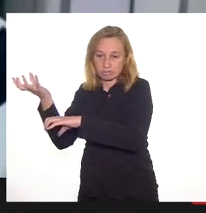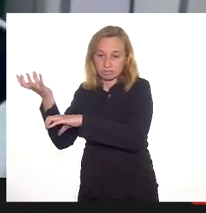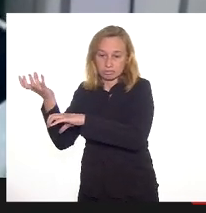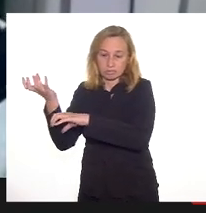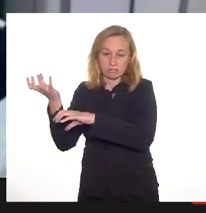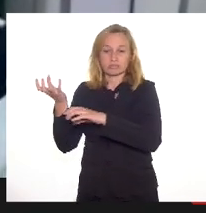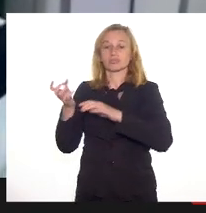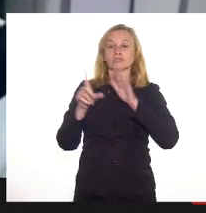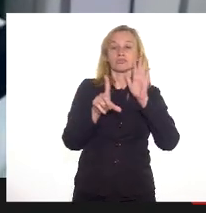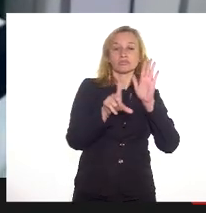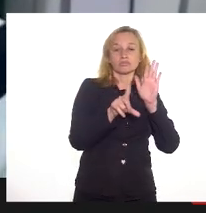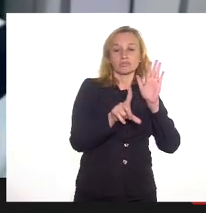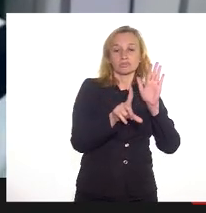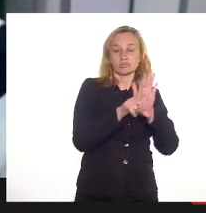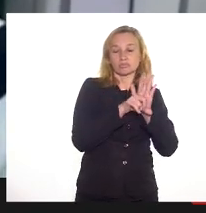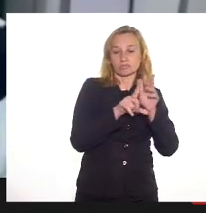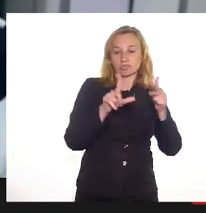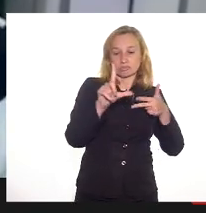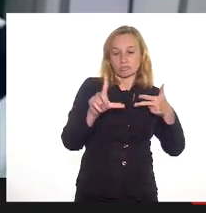como vota.